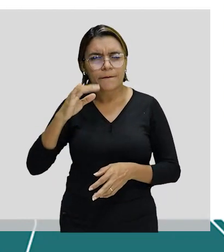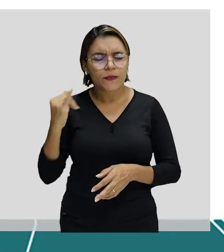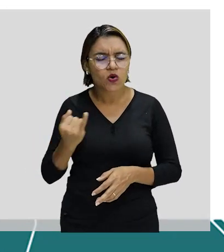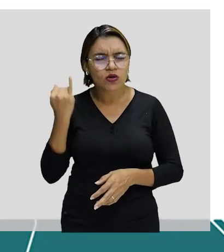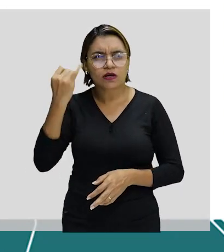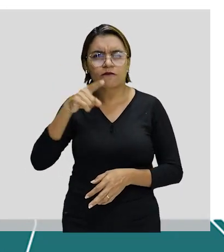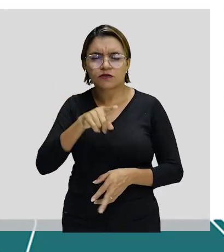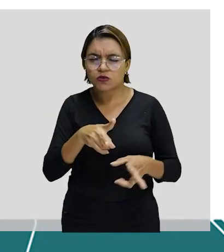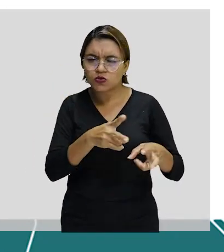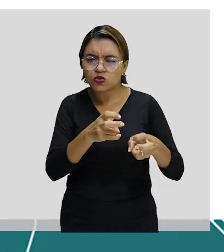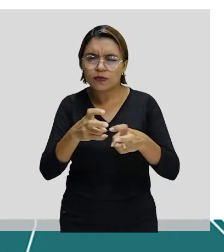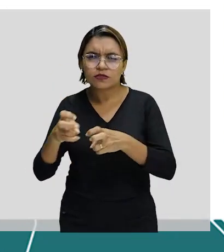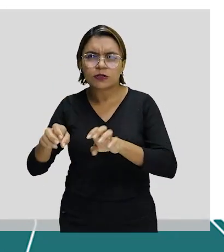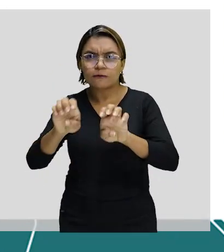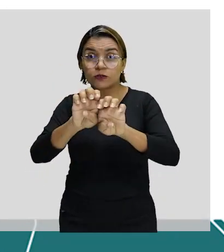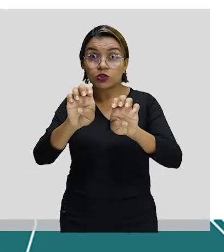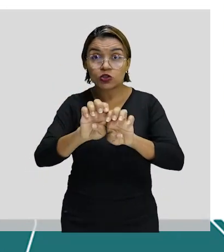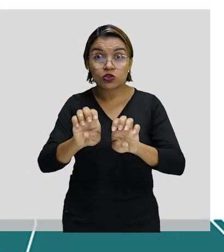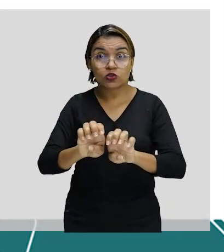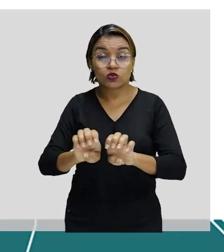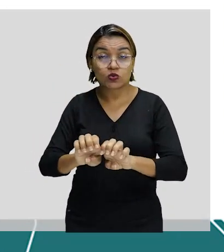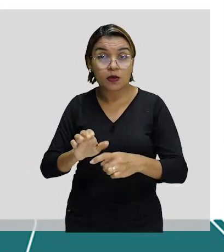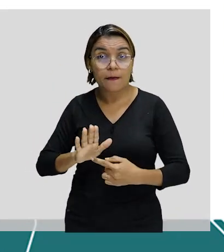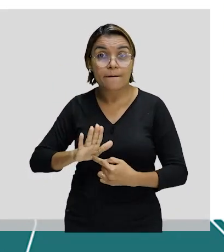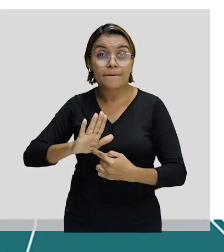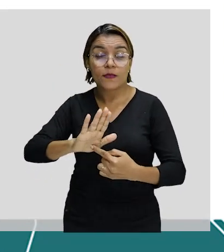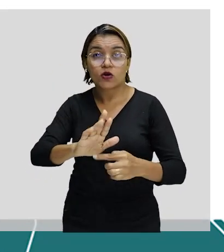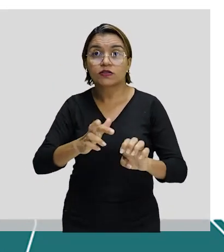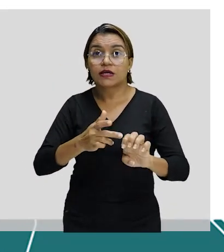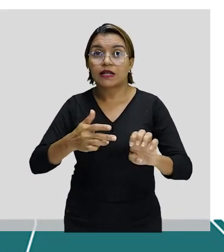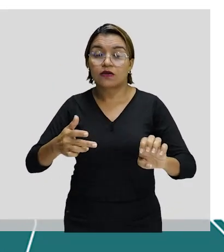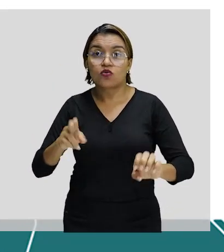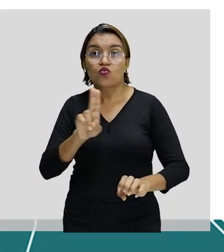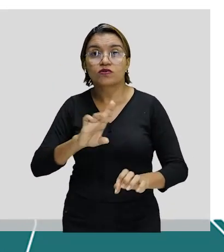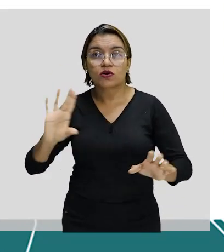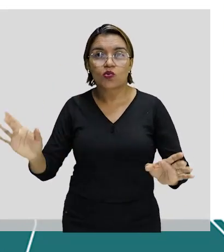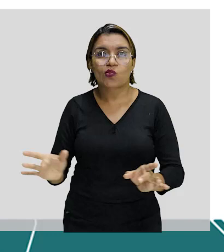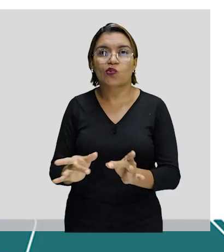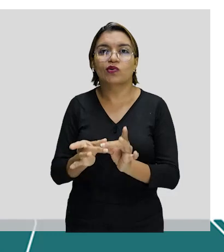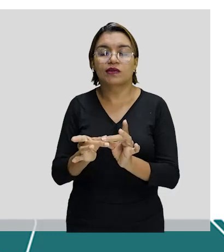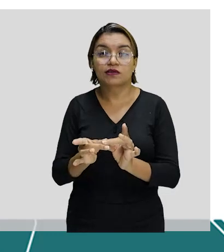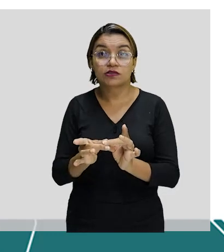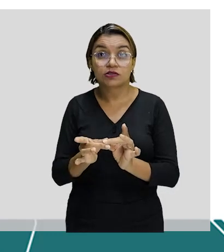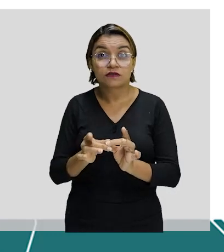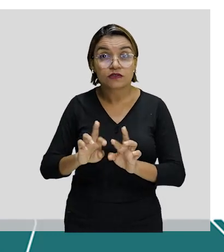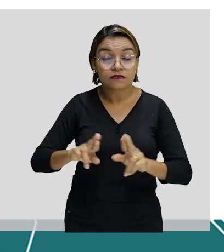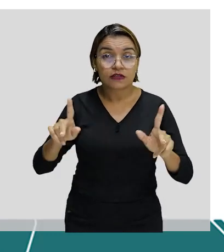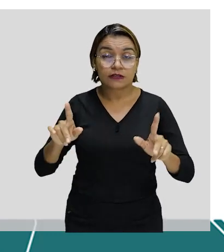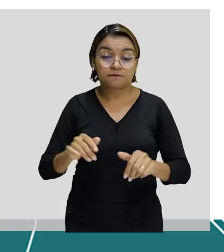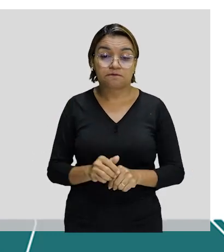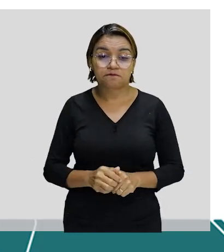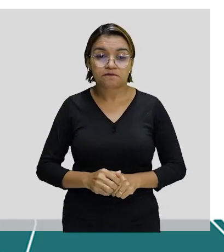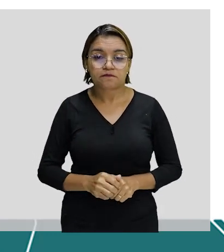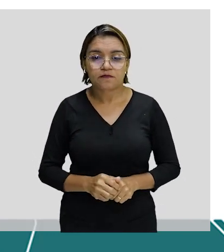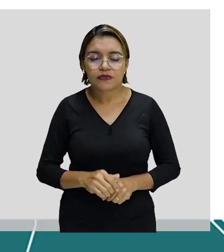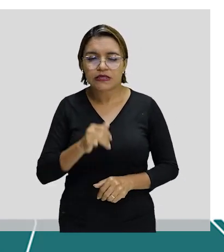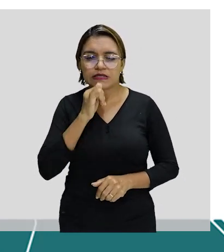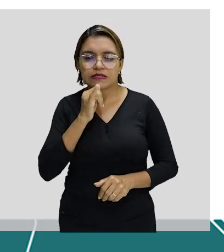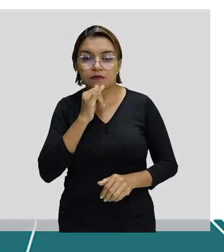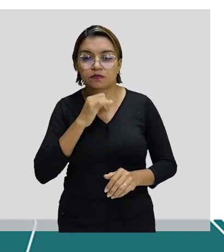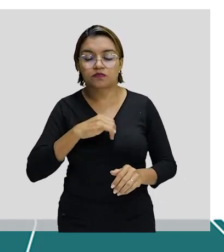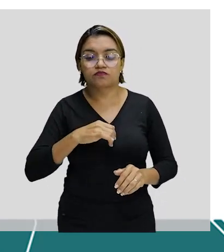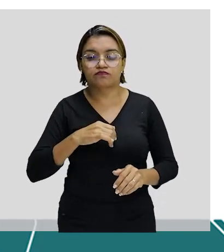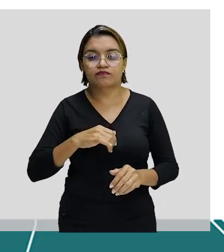estruturas apresenta um elemento diferente, usa conectivos diferentes. Irregulares são aqueles que não seguem a